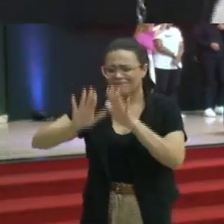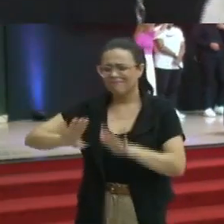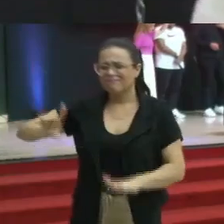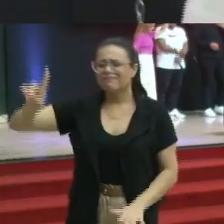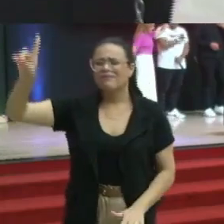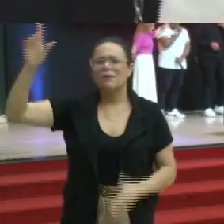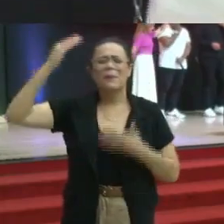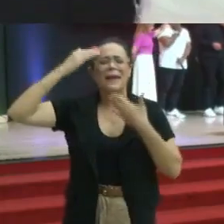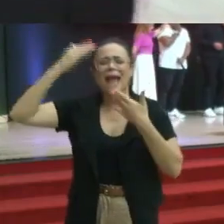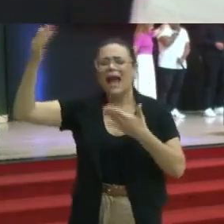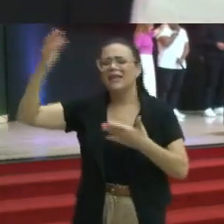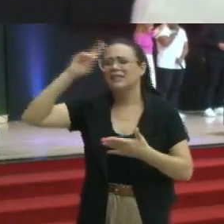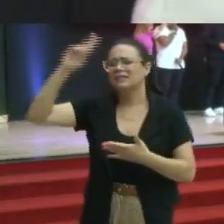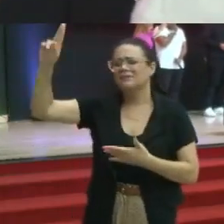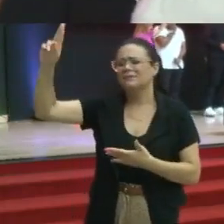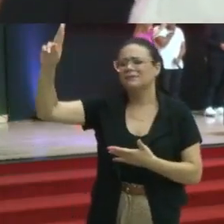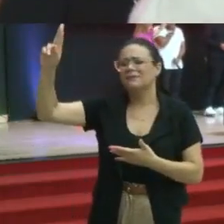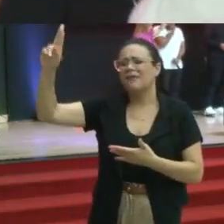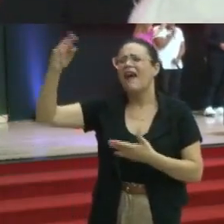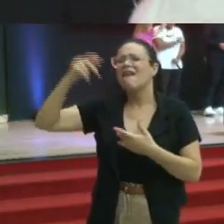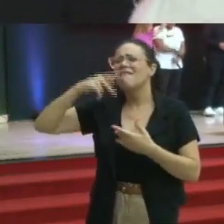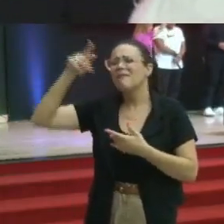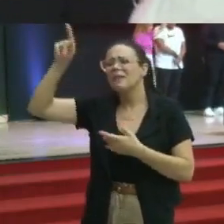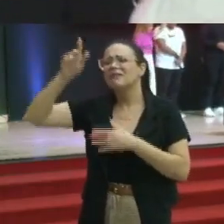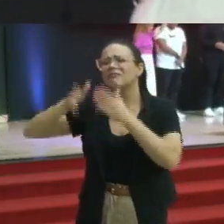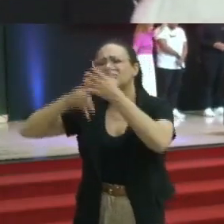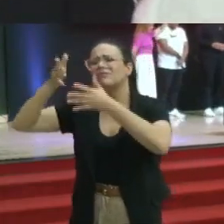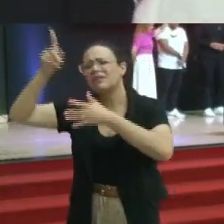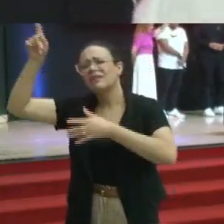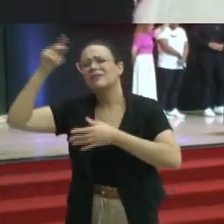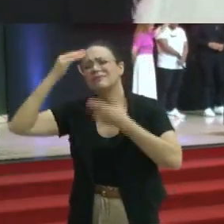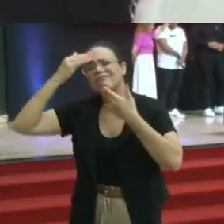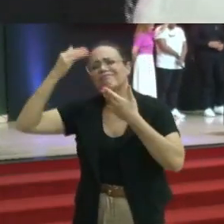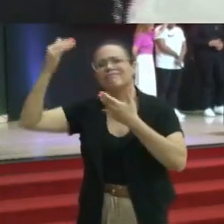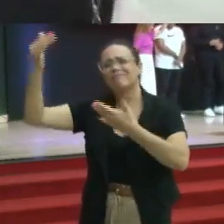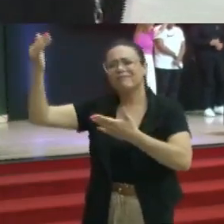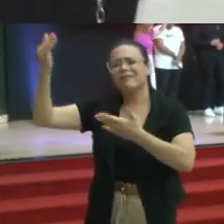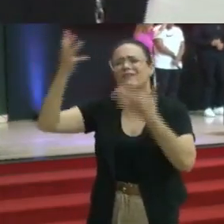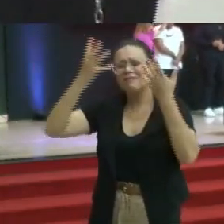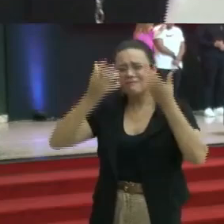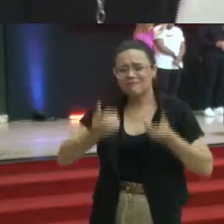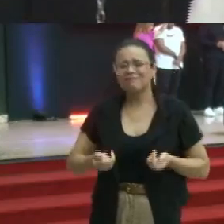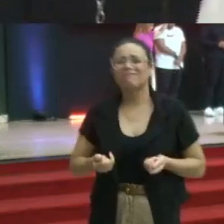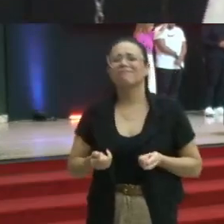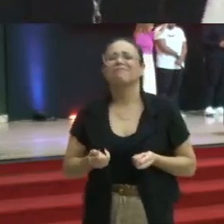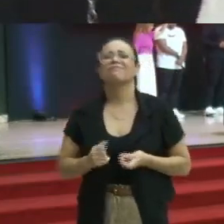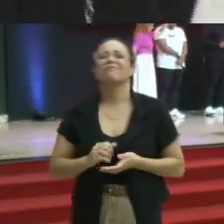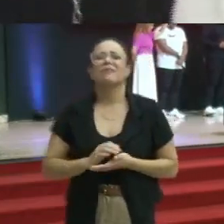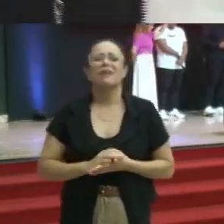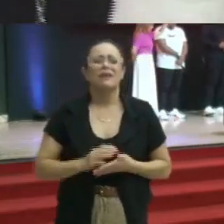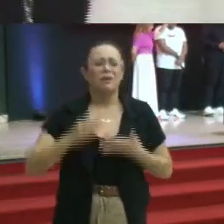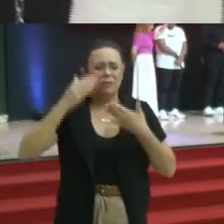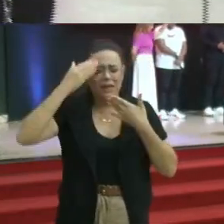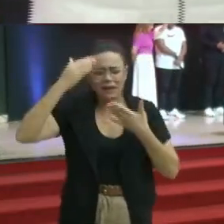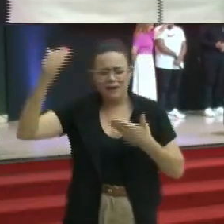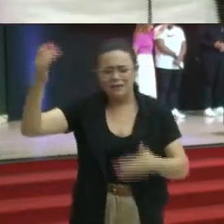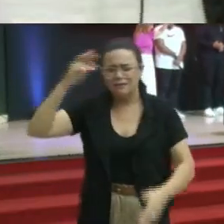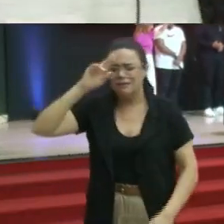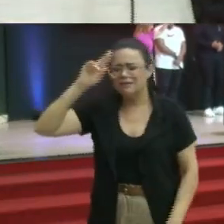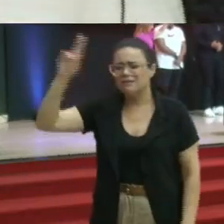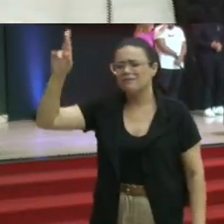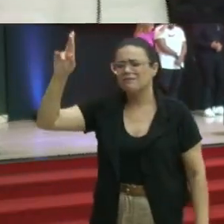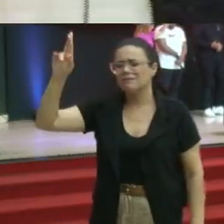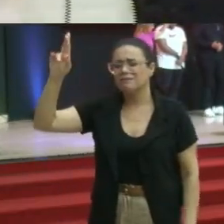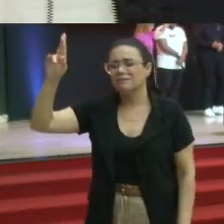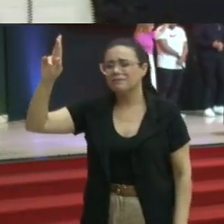diga: obrigado, Senhor. Obrigado, Senhor, obrigado, Senhor. Vamos, igreja, vamos. Vamos, diga obrigado, eu